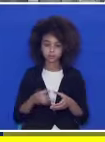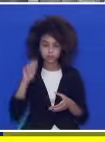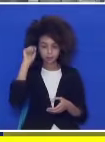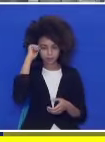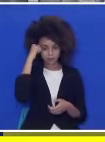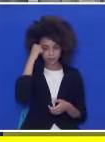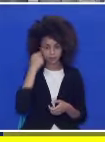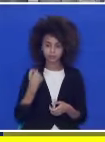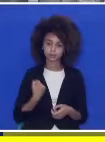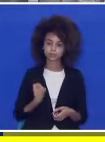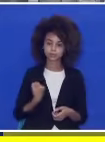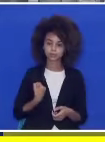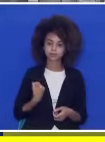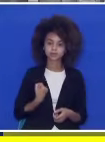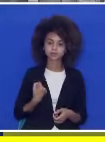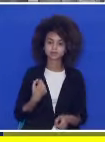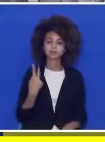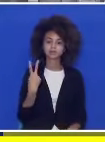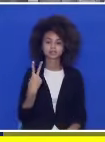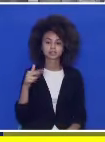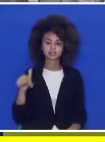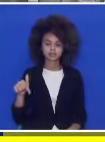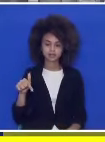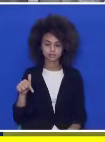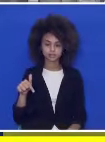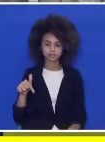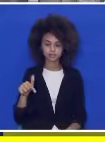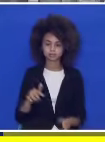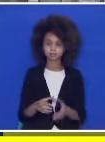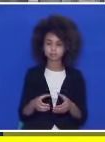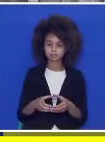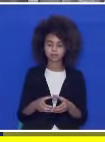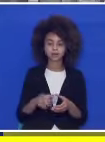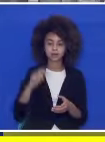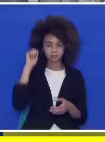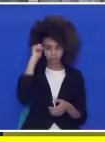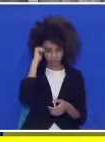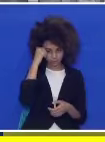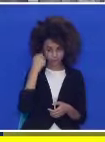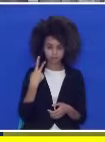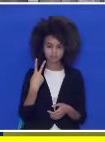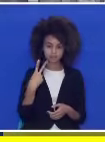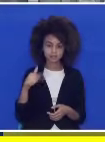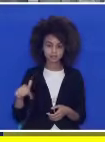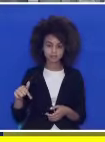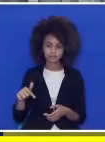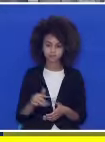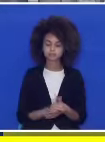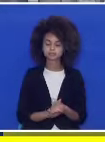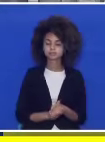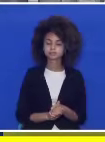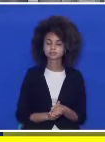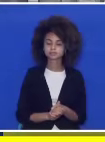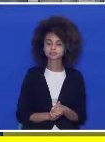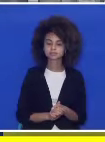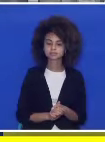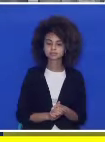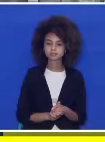Bola preta, número 27. Preta, 27.